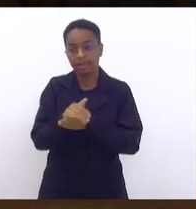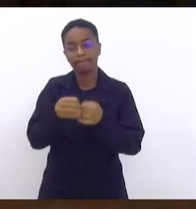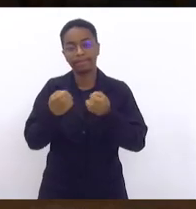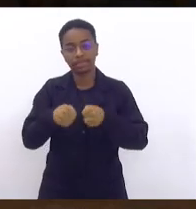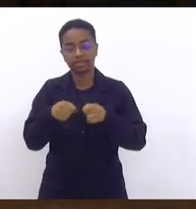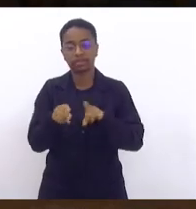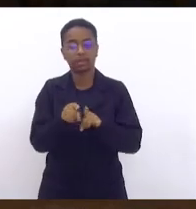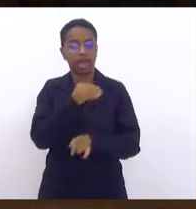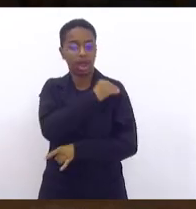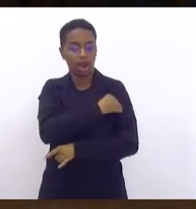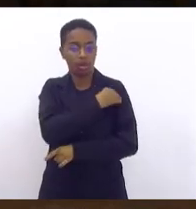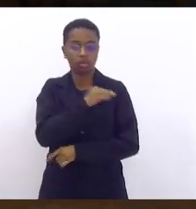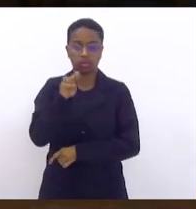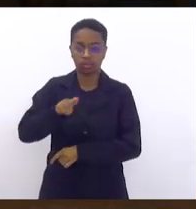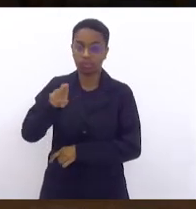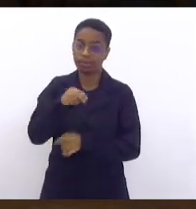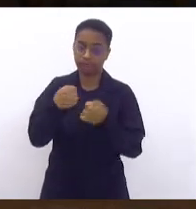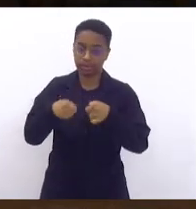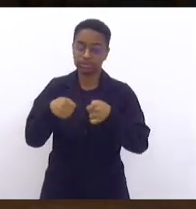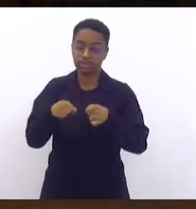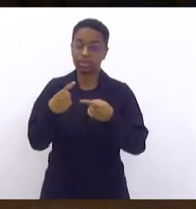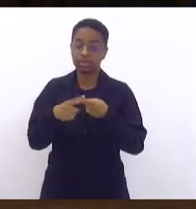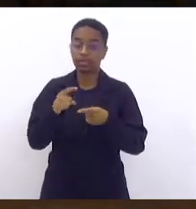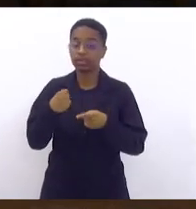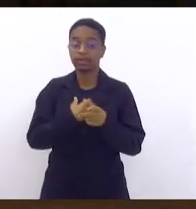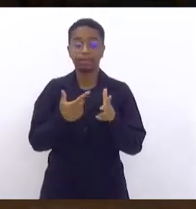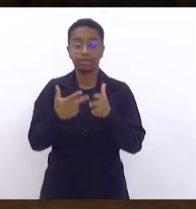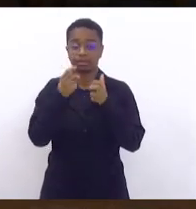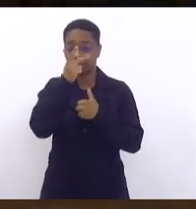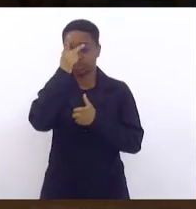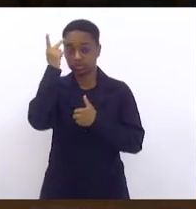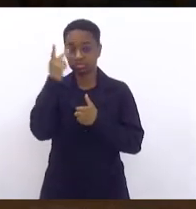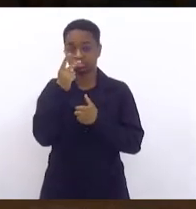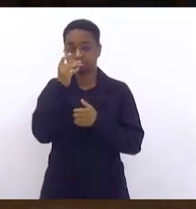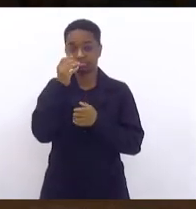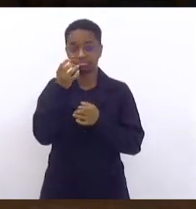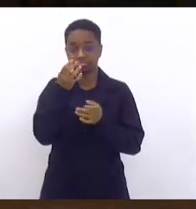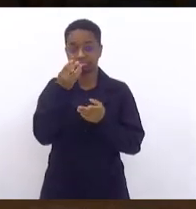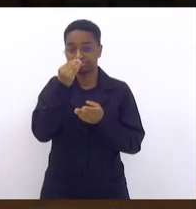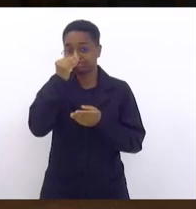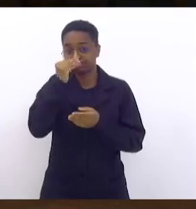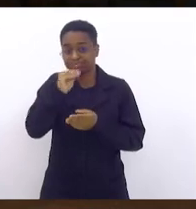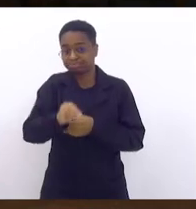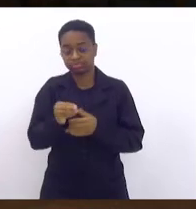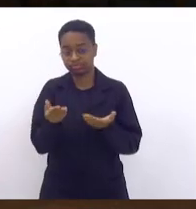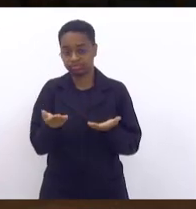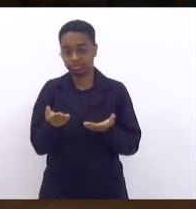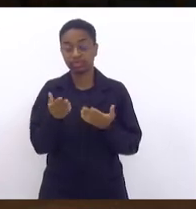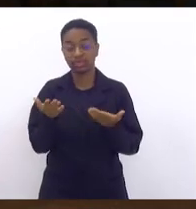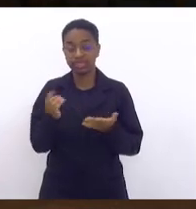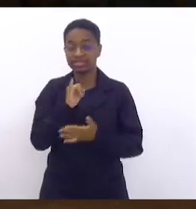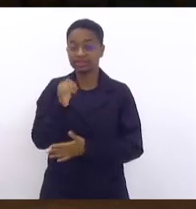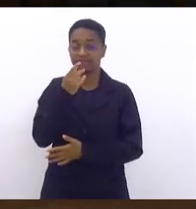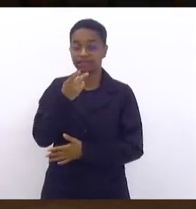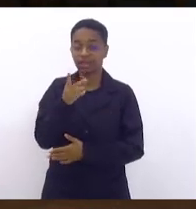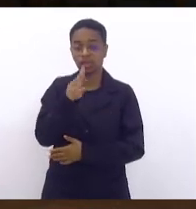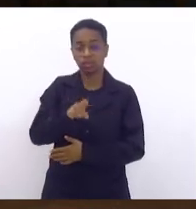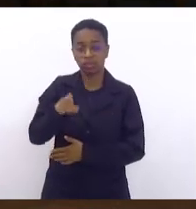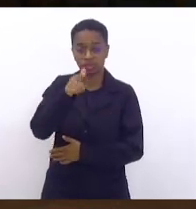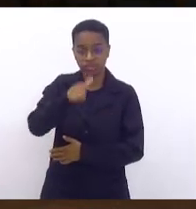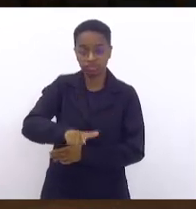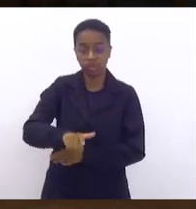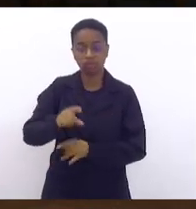uso do álcool gel a gente já começa a ver as pessoas deixando isso de lado então quando a gente fala de reuso de reutilização